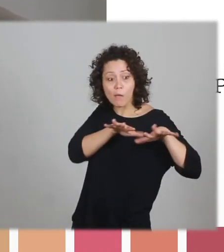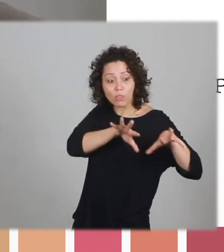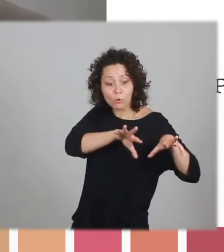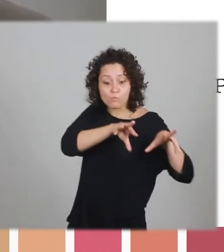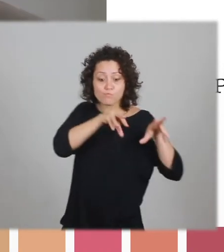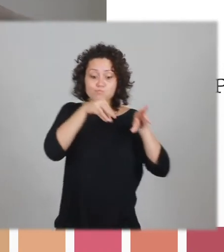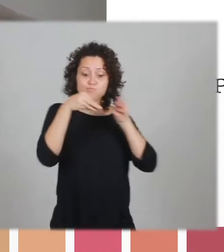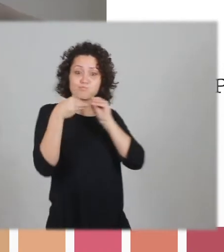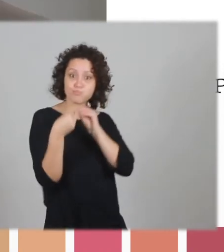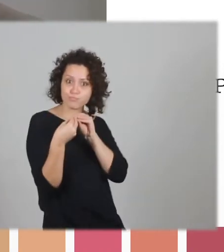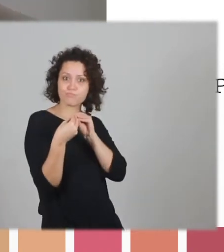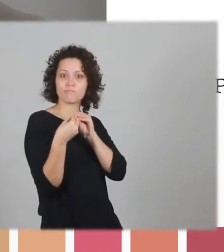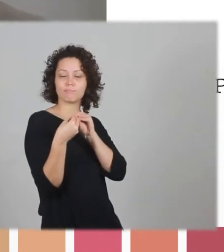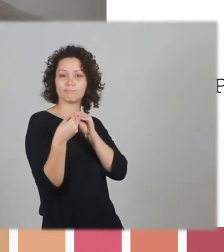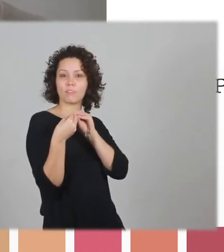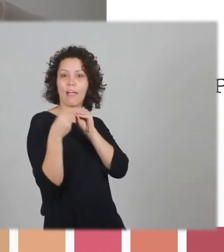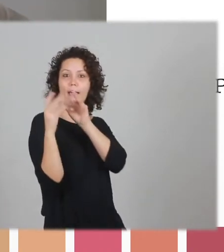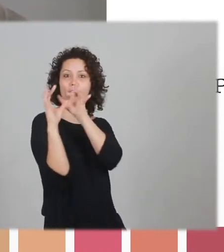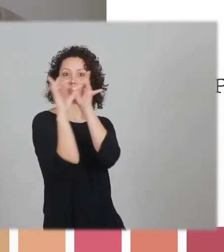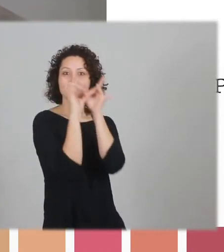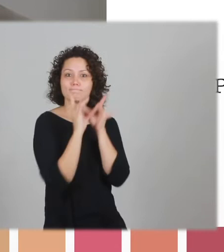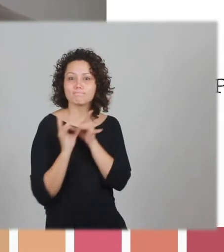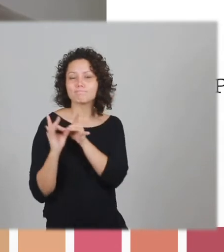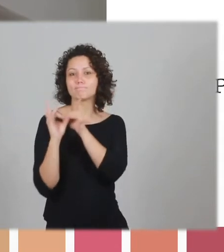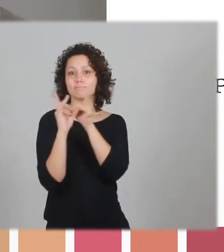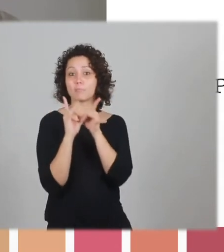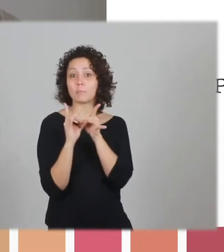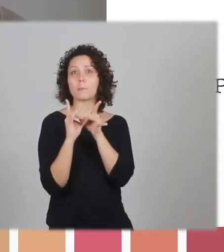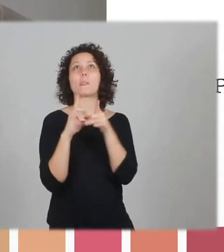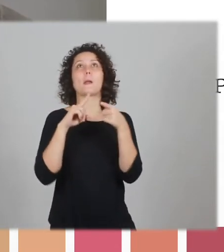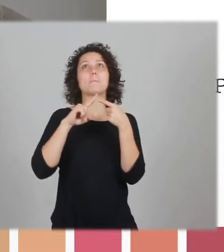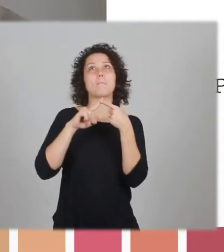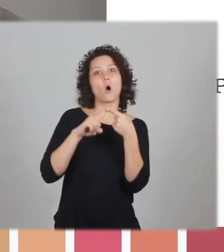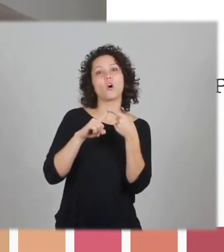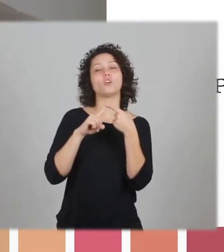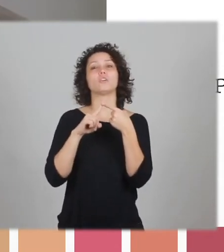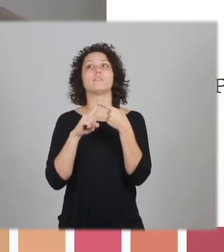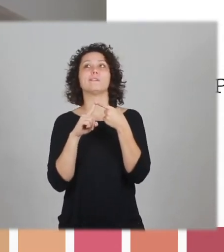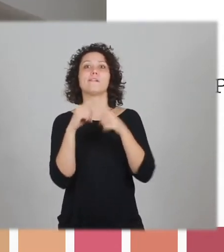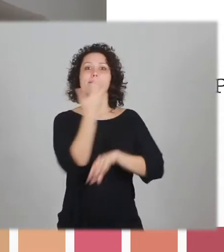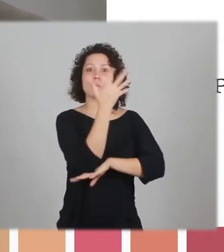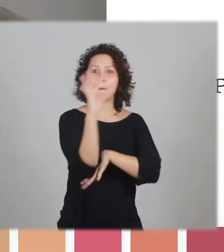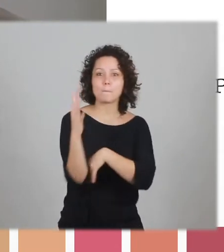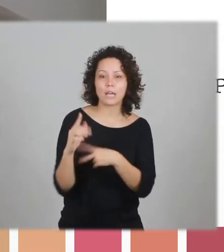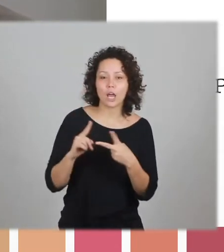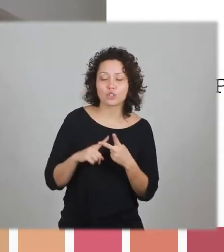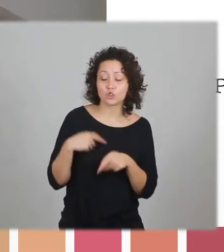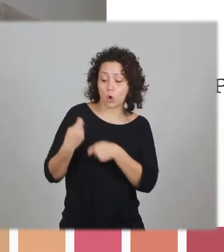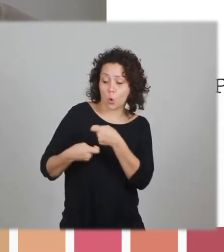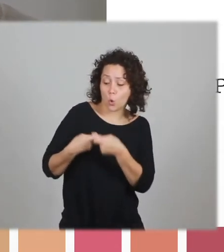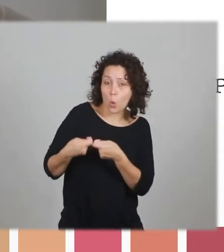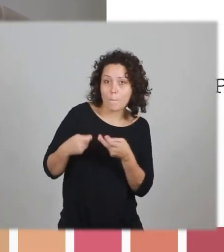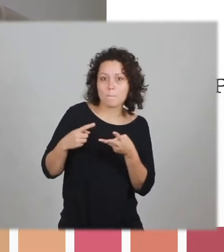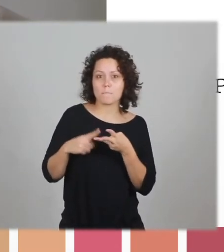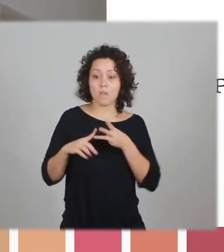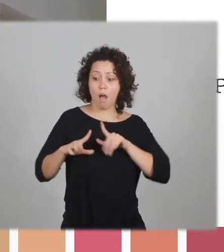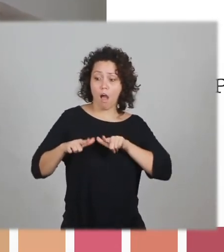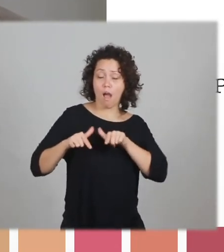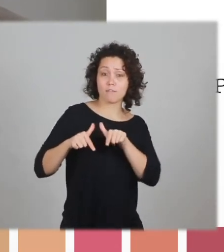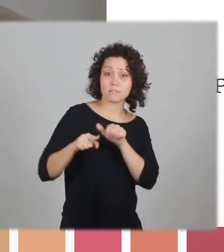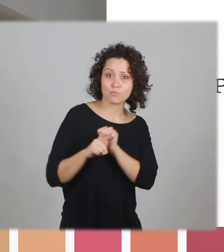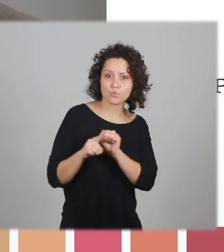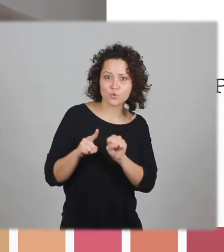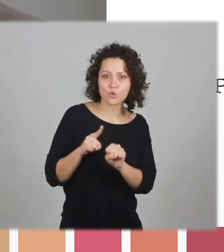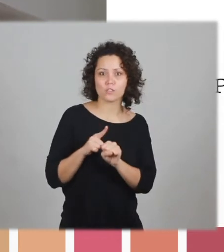ela é uma agenda que fala de meio ambiente, de economia, de ações sociais, ela é uma agenda que considera as